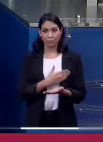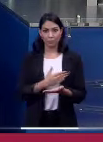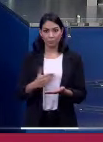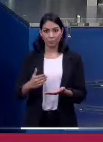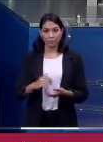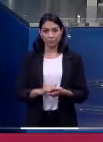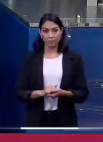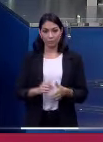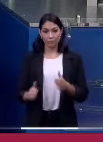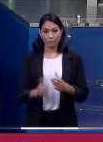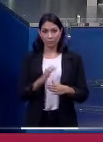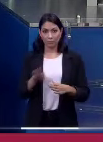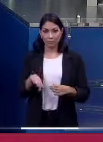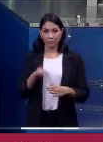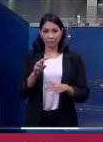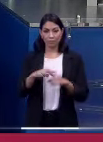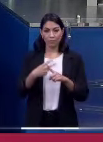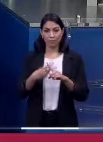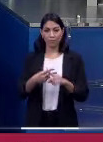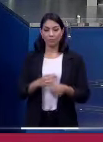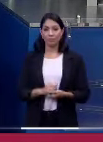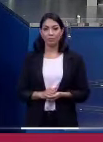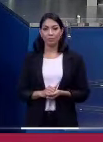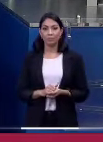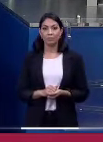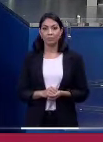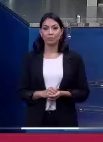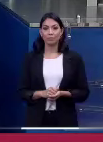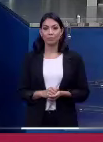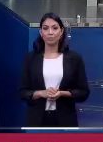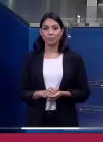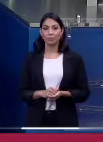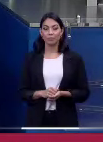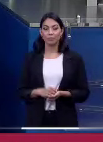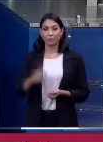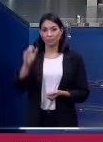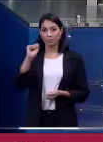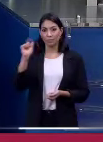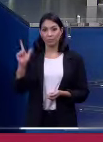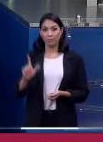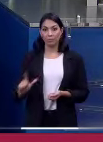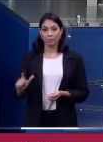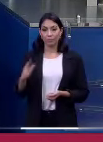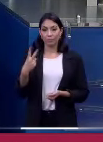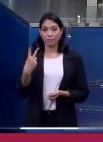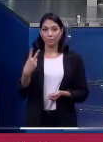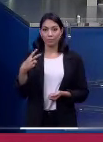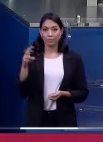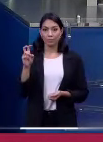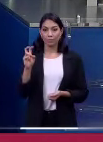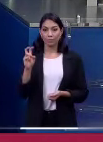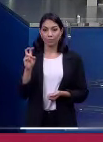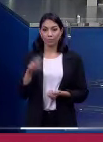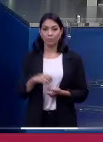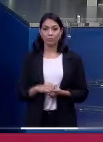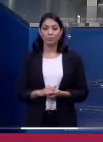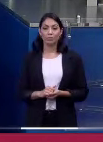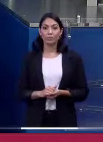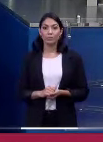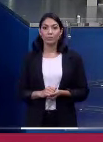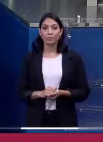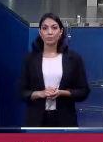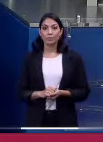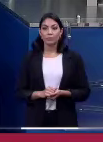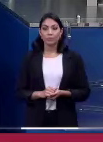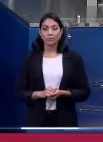Começou da dupla Sena e o primeiro número está na tela, bola azul número 25, azul